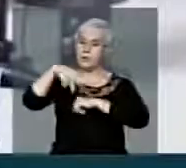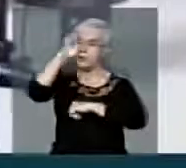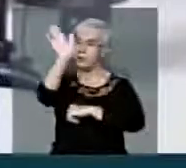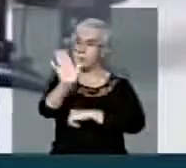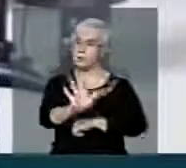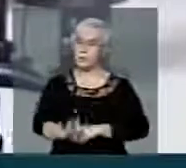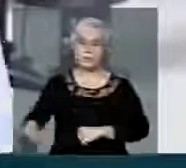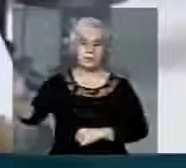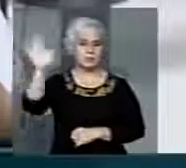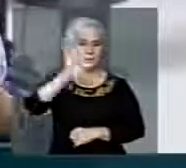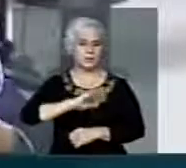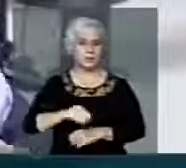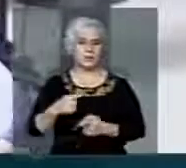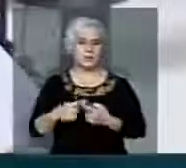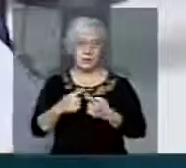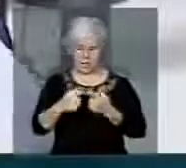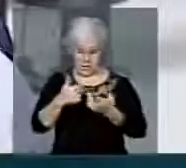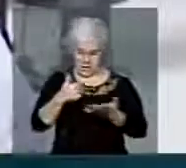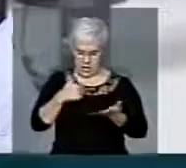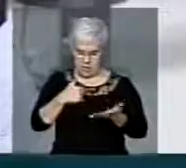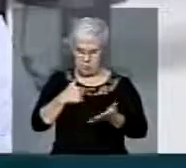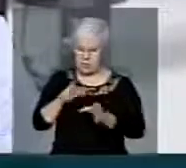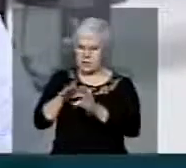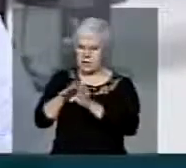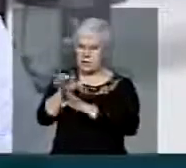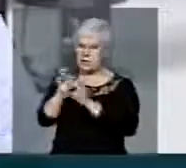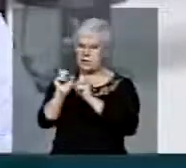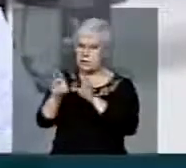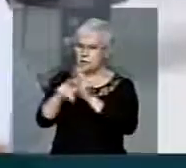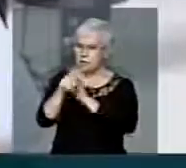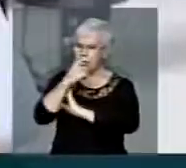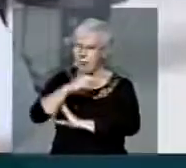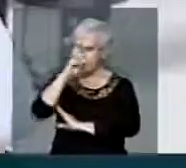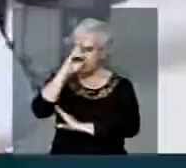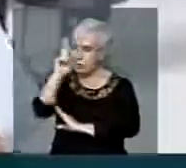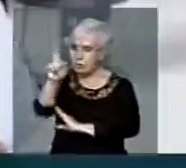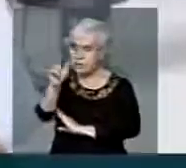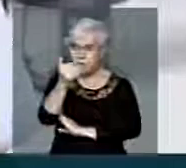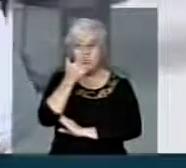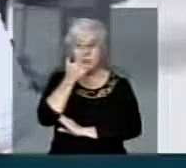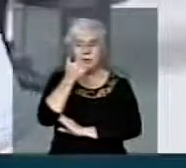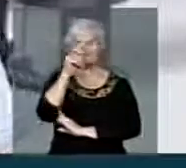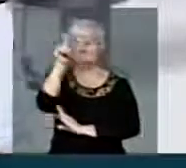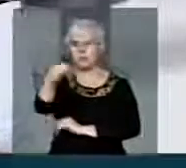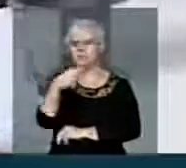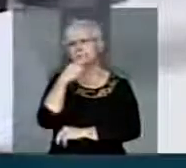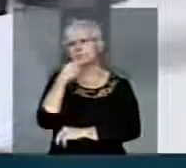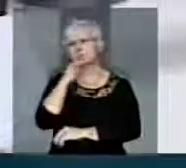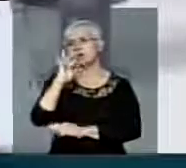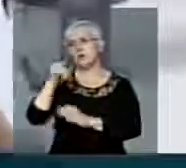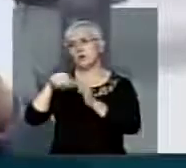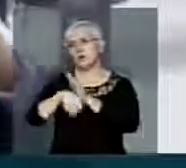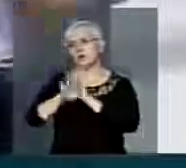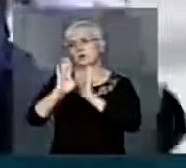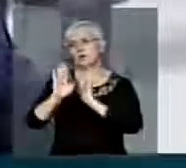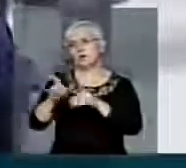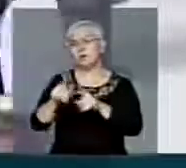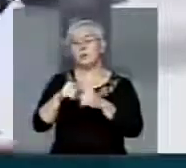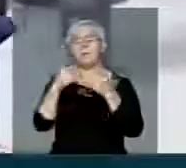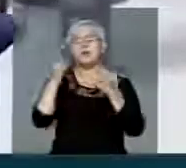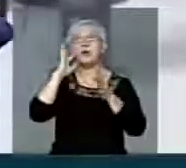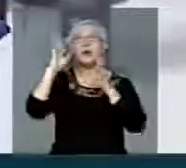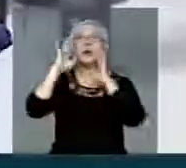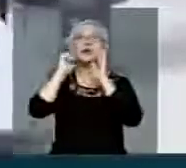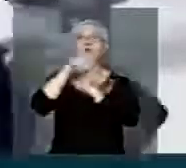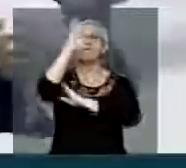deputado, quem sou eu para ensinar Vossa Excelência? Mas veja bem, deputado, quando a gente diz assim o Brasil, o